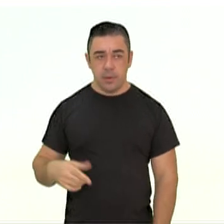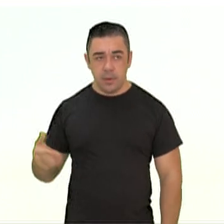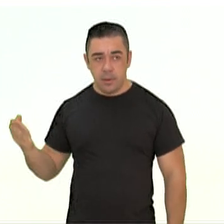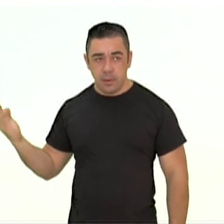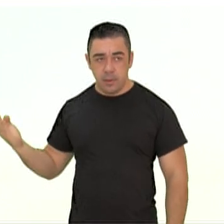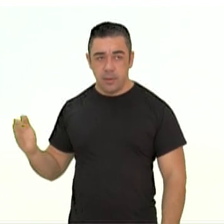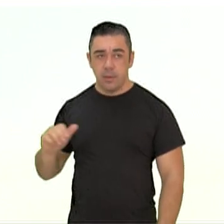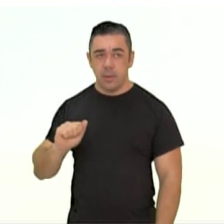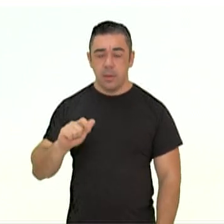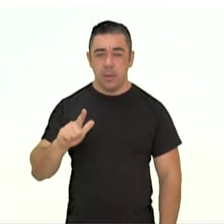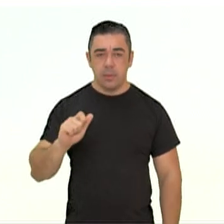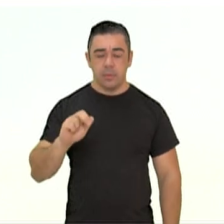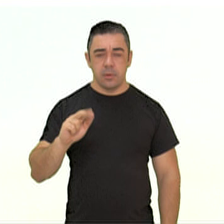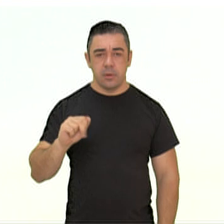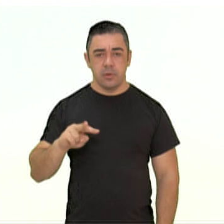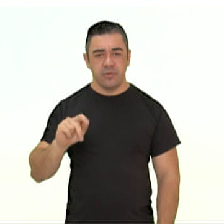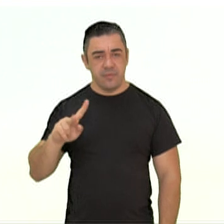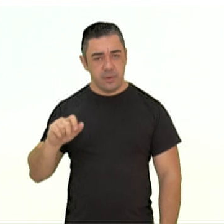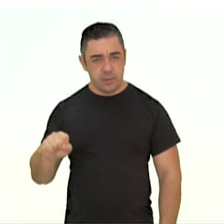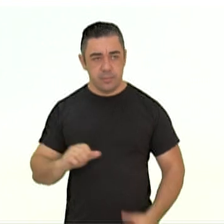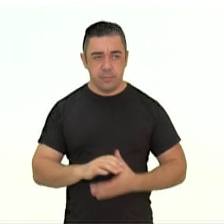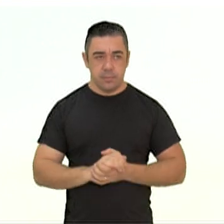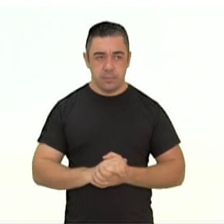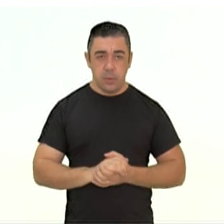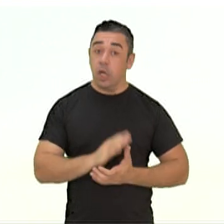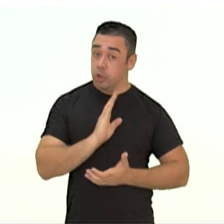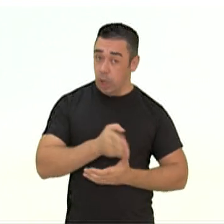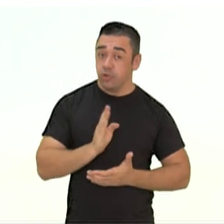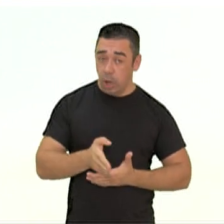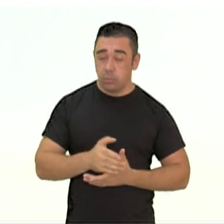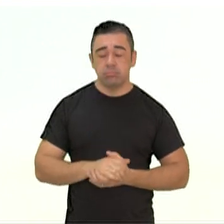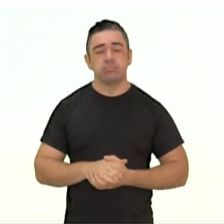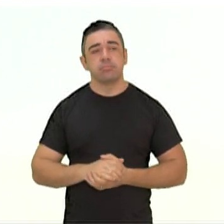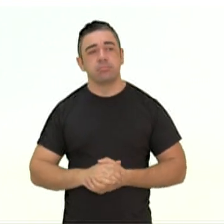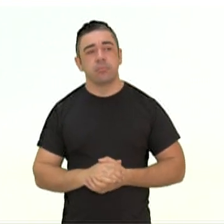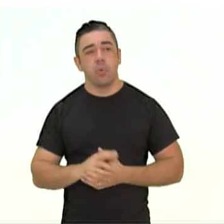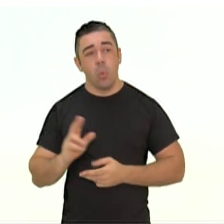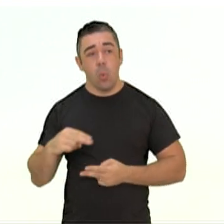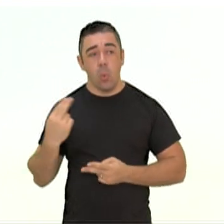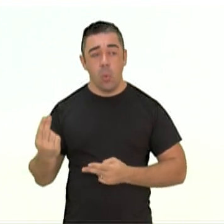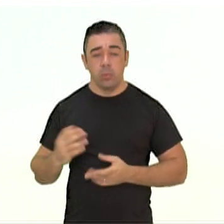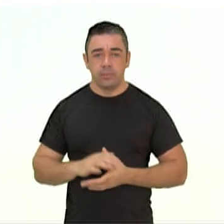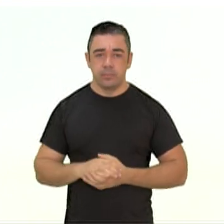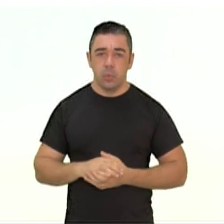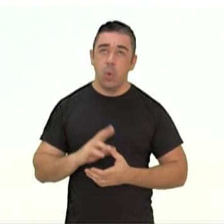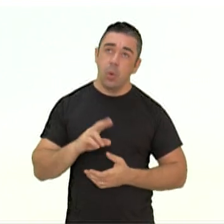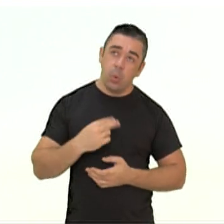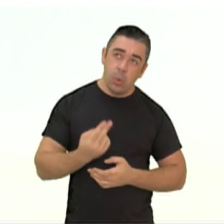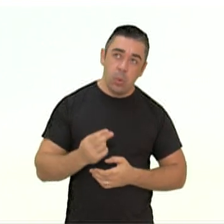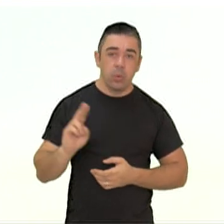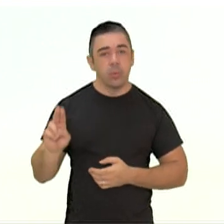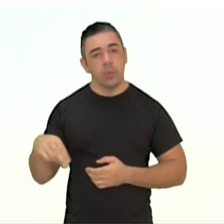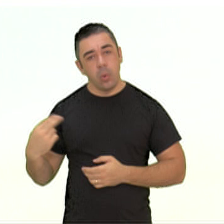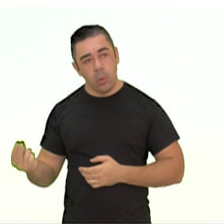coordenativas alternativas. Já já, ou,